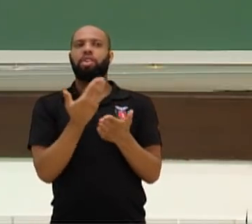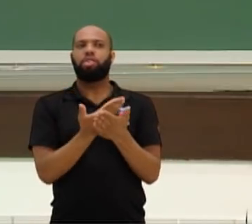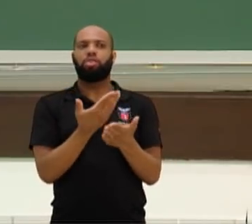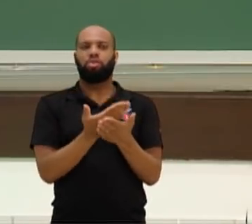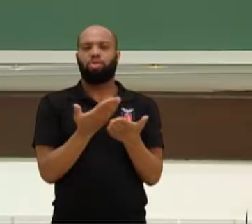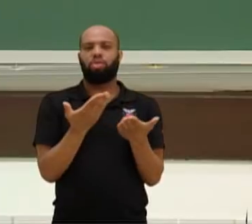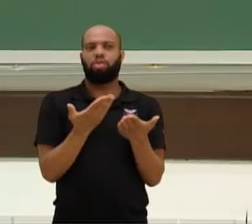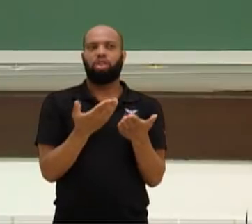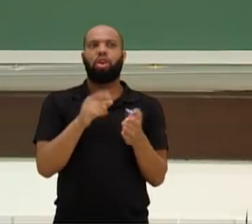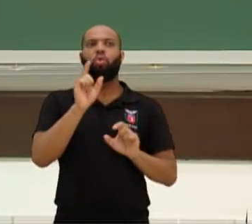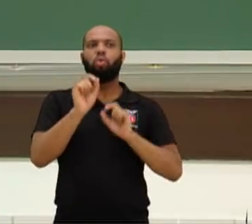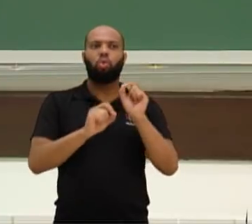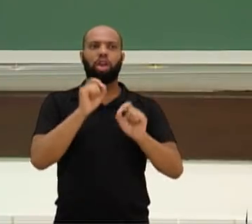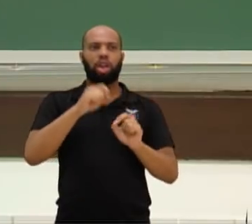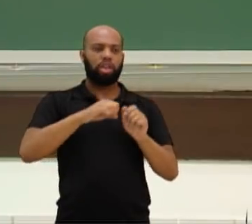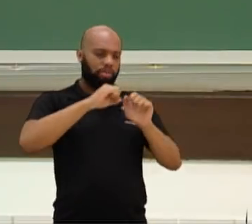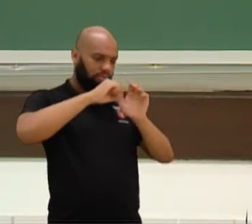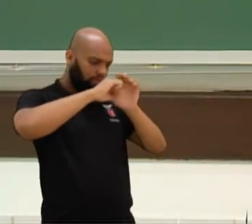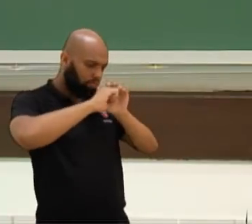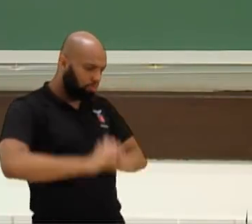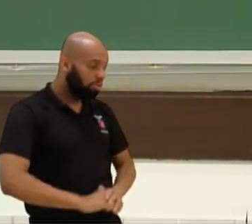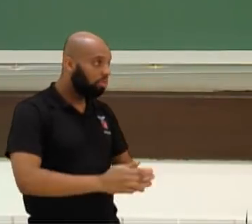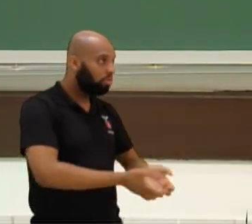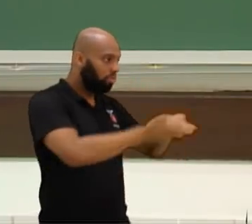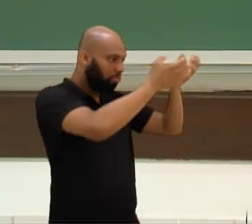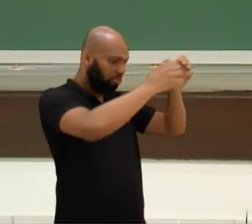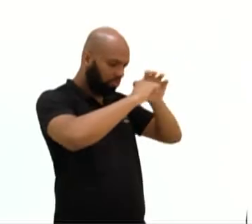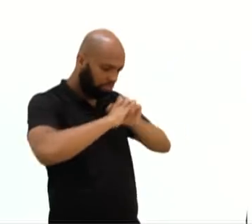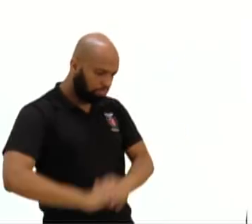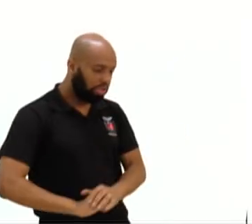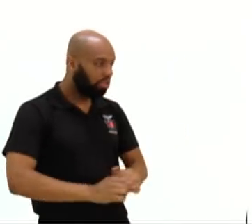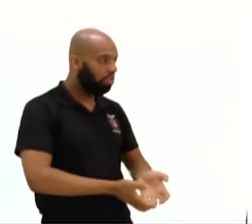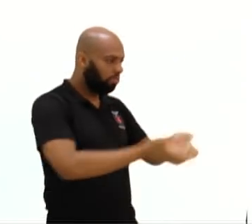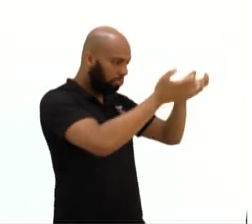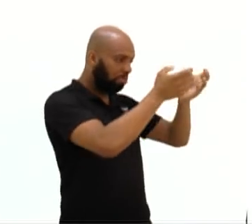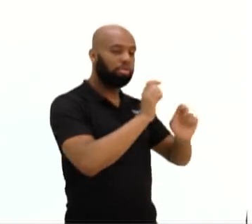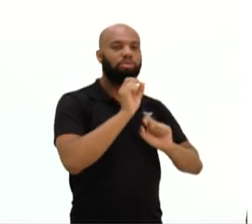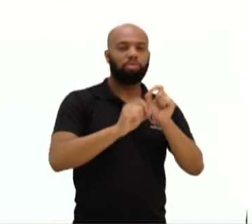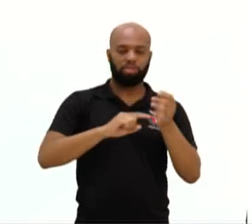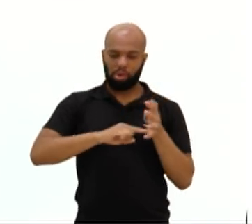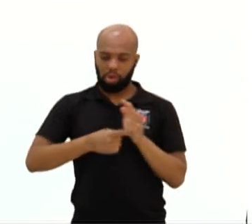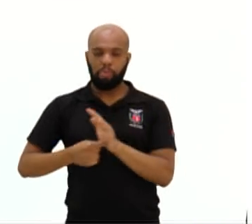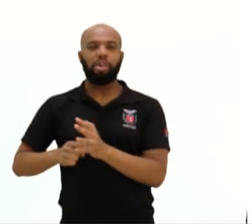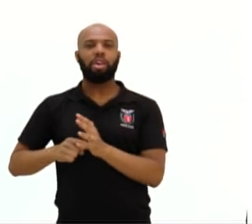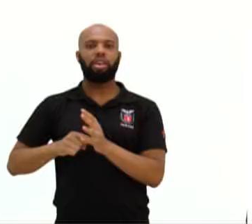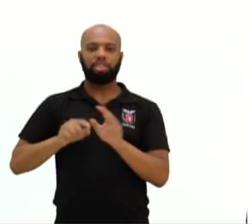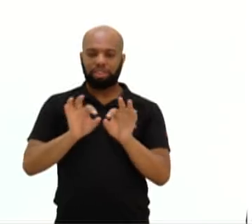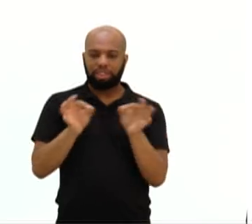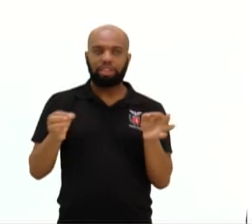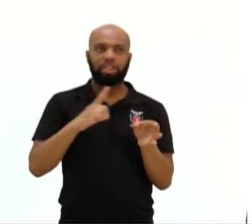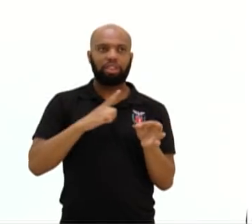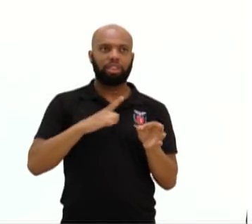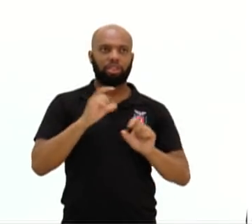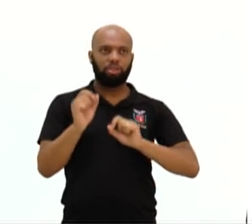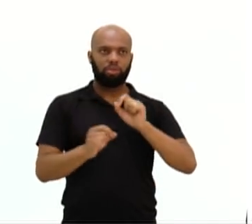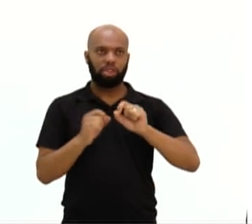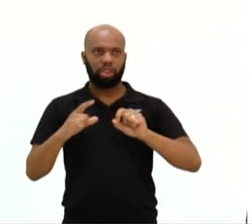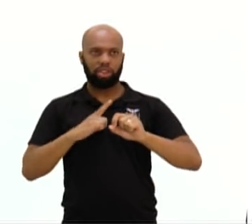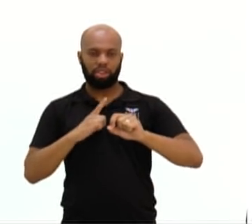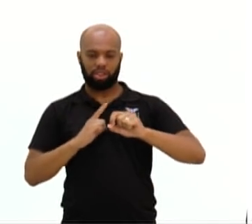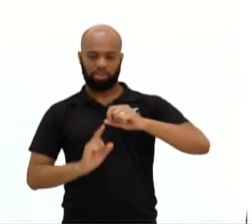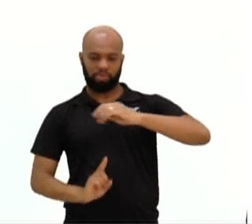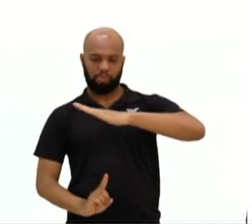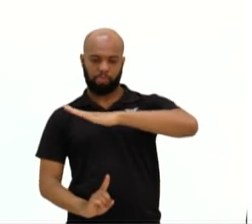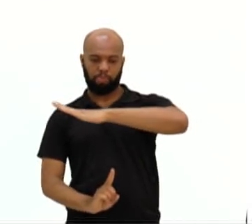rever hoje é a alavanca. A alavanca é uma máquina simples formada por uma base rígida e um